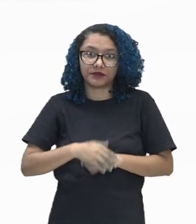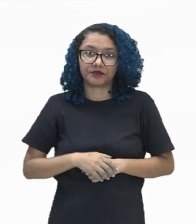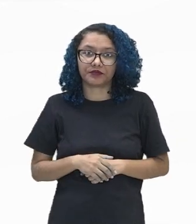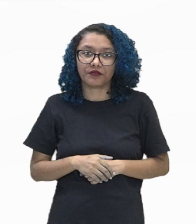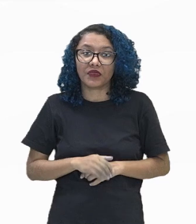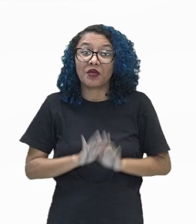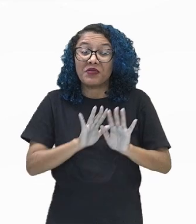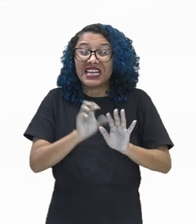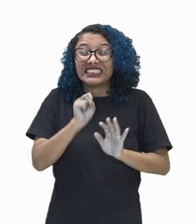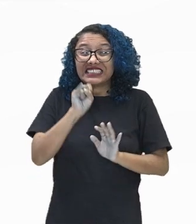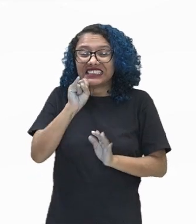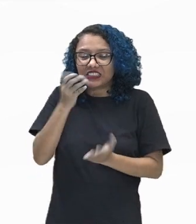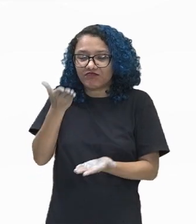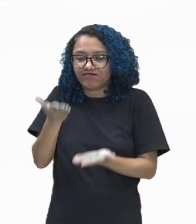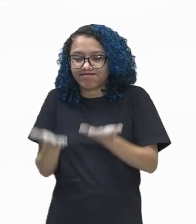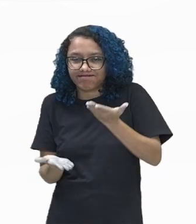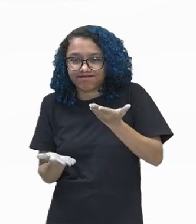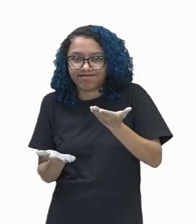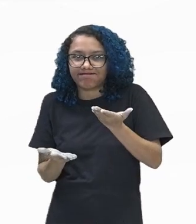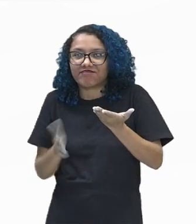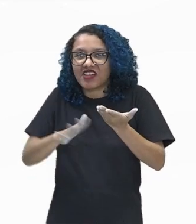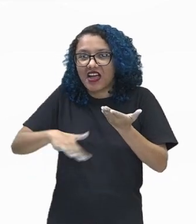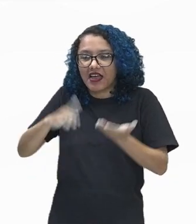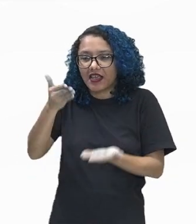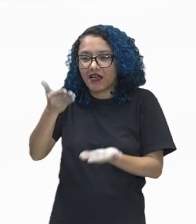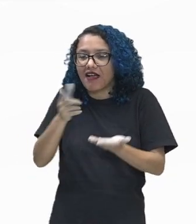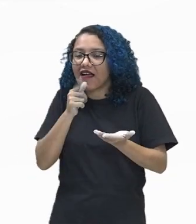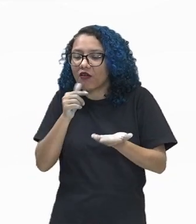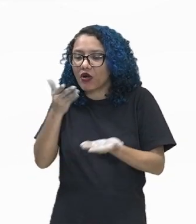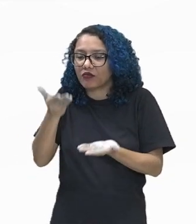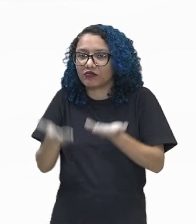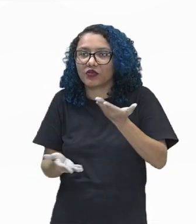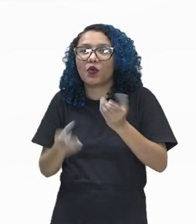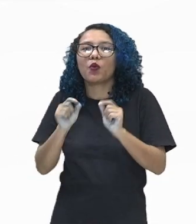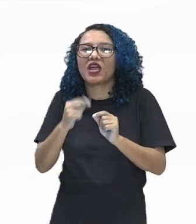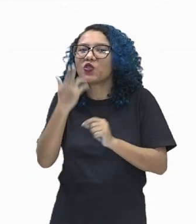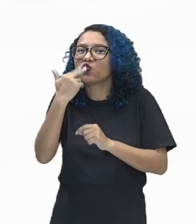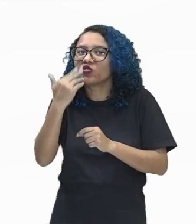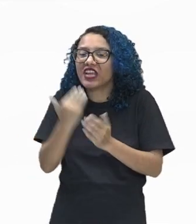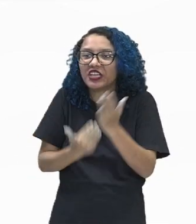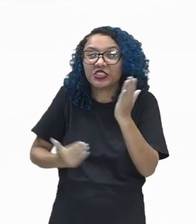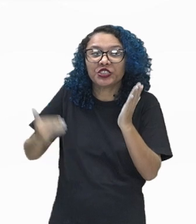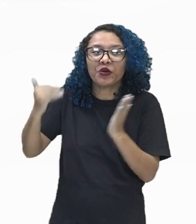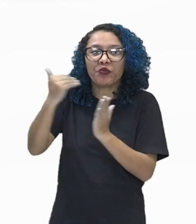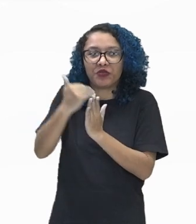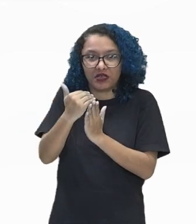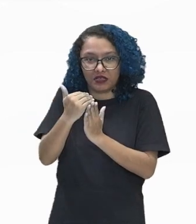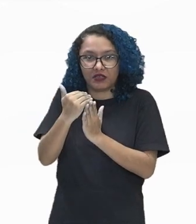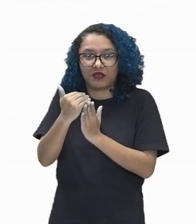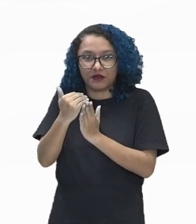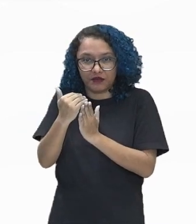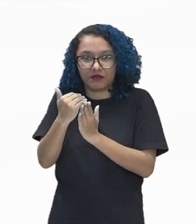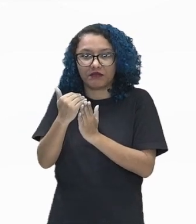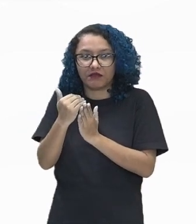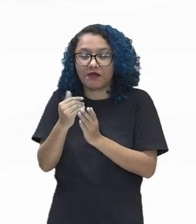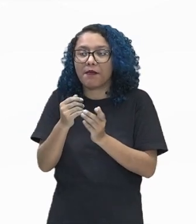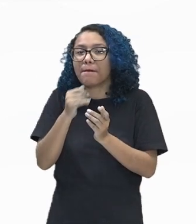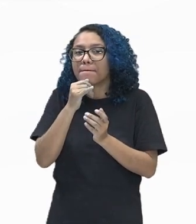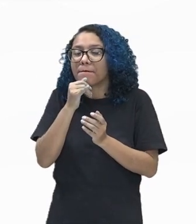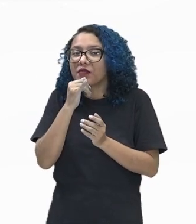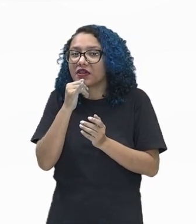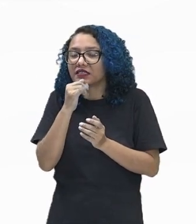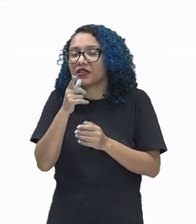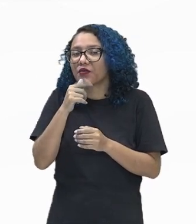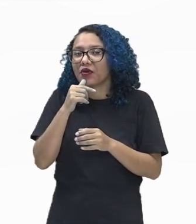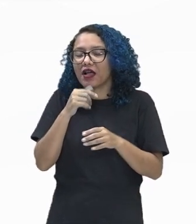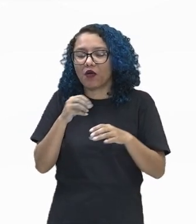água desequilibrado tem um excesso de nutrientes e você consegue ver ali um tubo que está